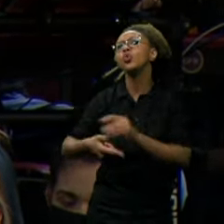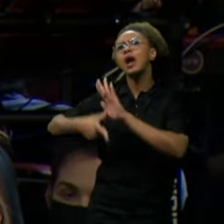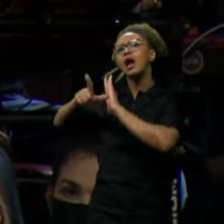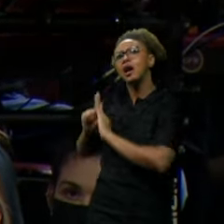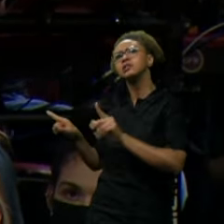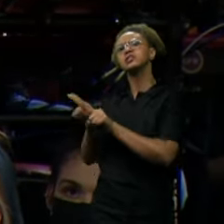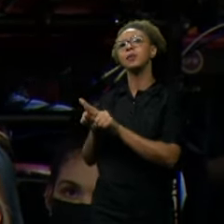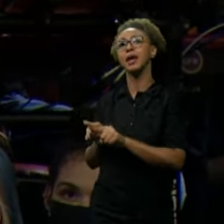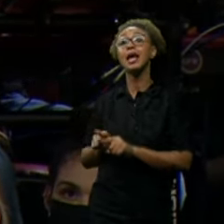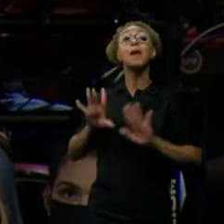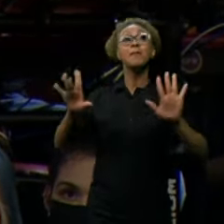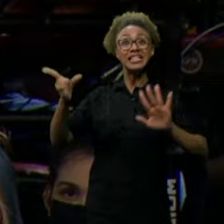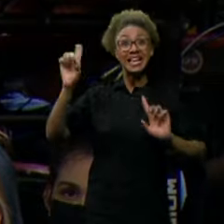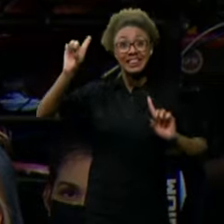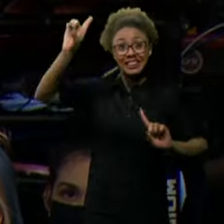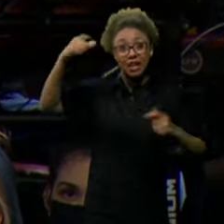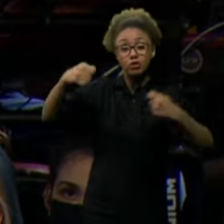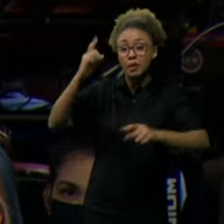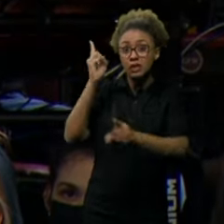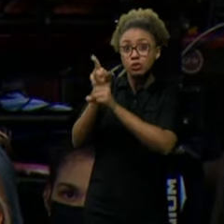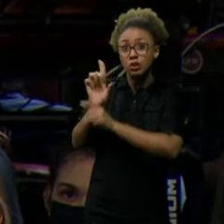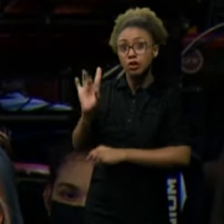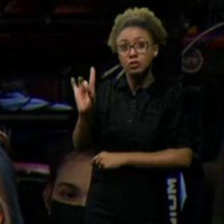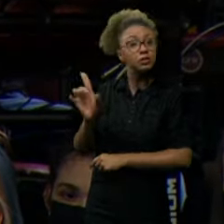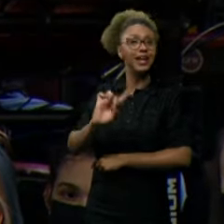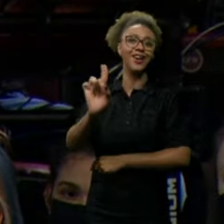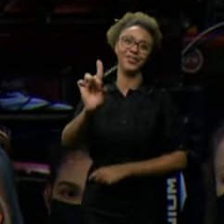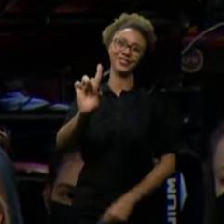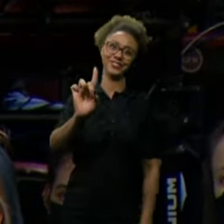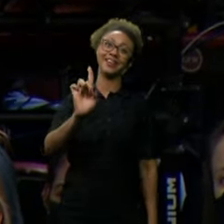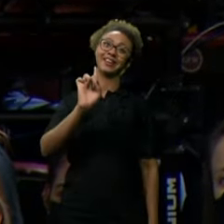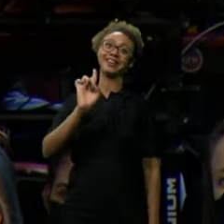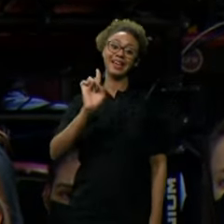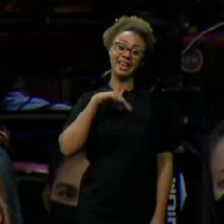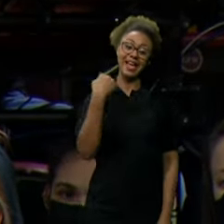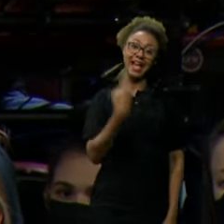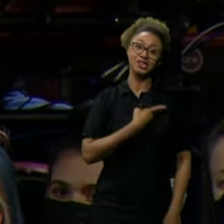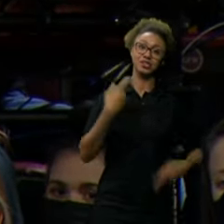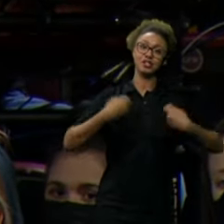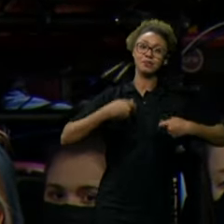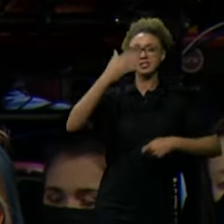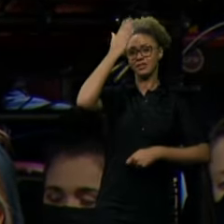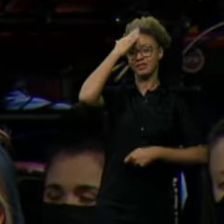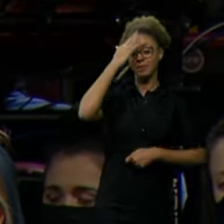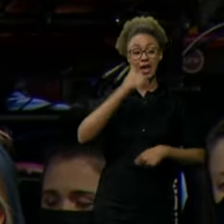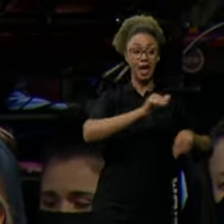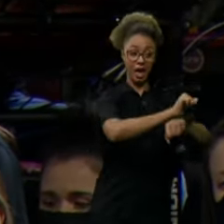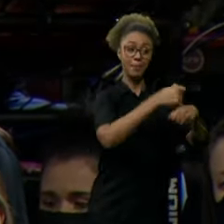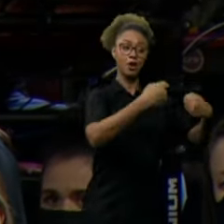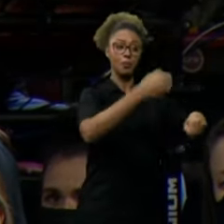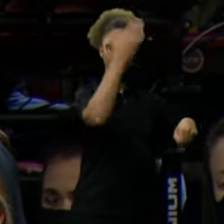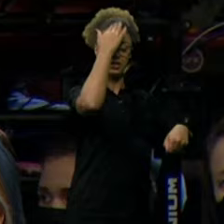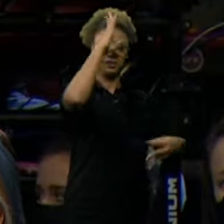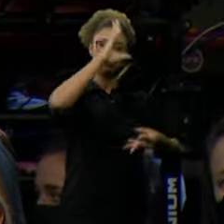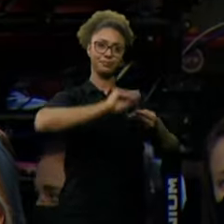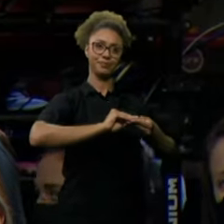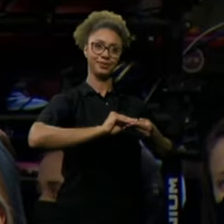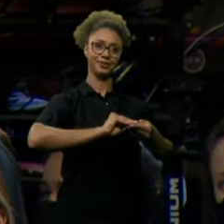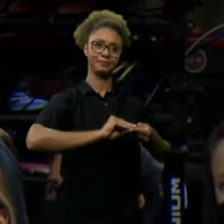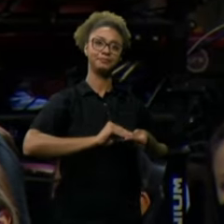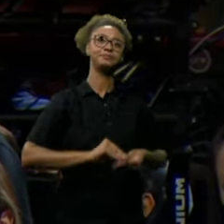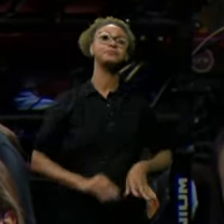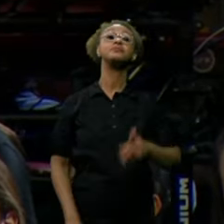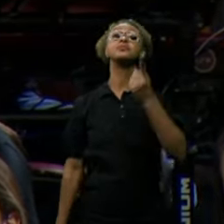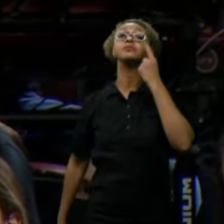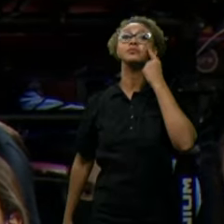sabia porque não é ele que tem que saber e eram que tem que saber Abraão é isso aqui ó quer